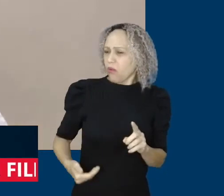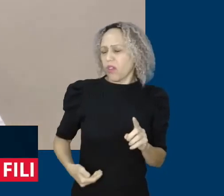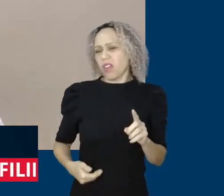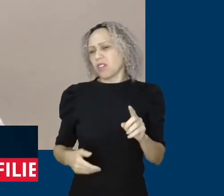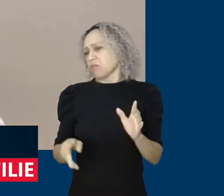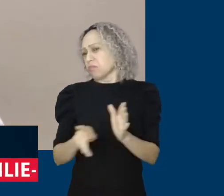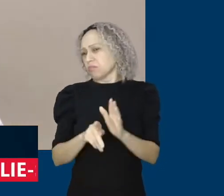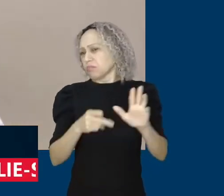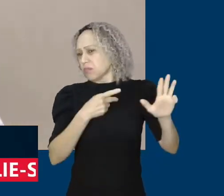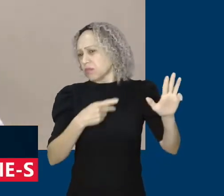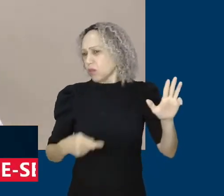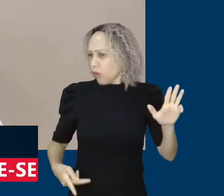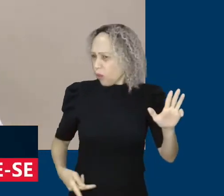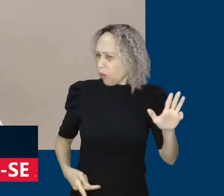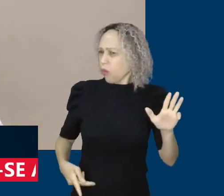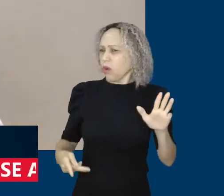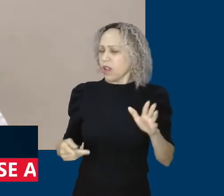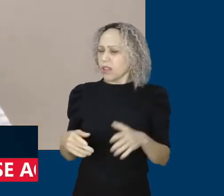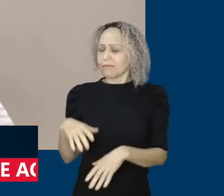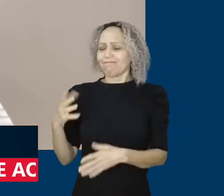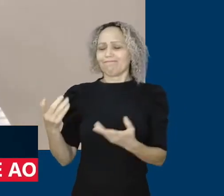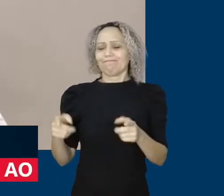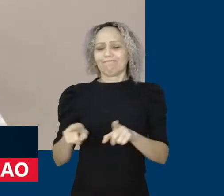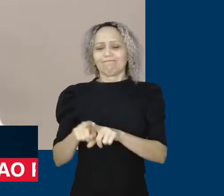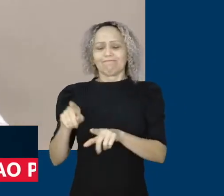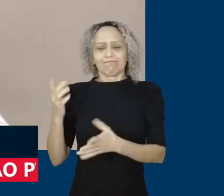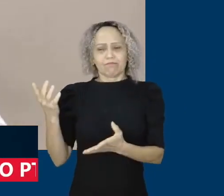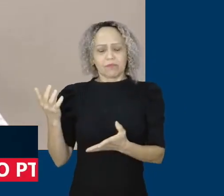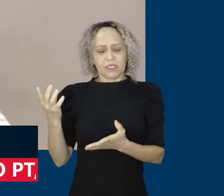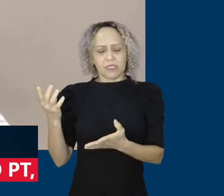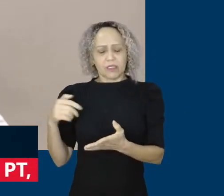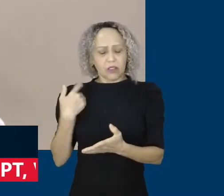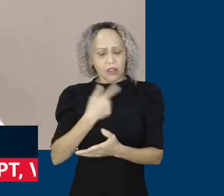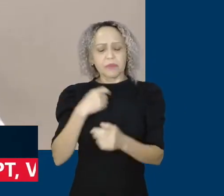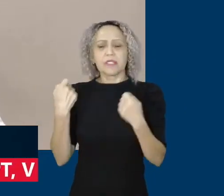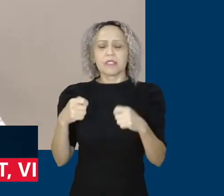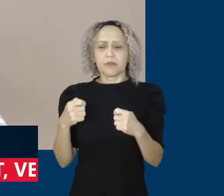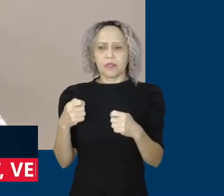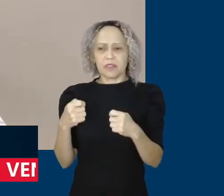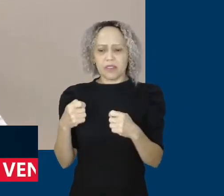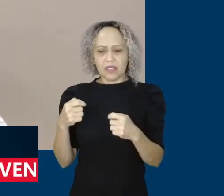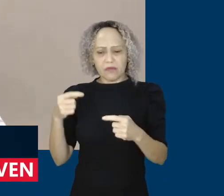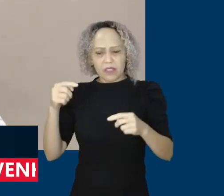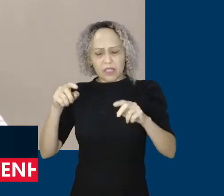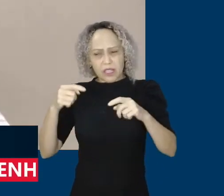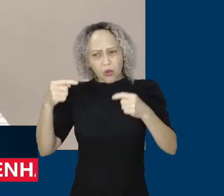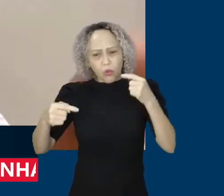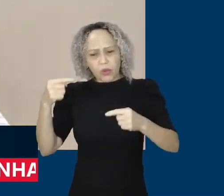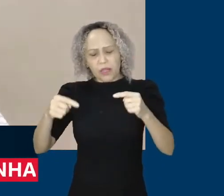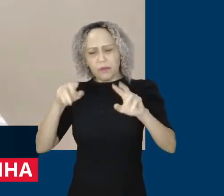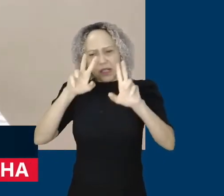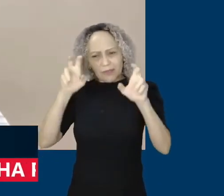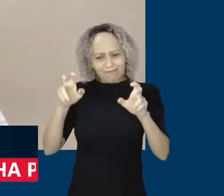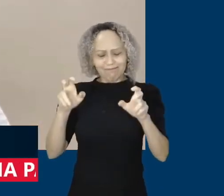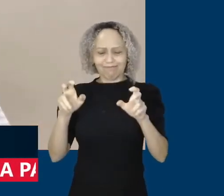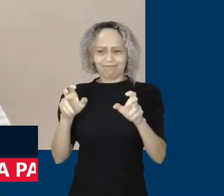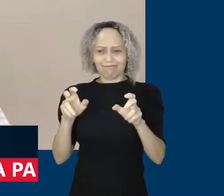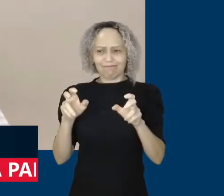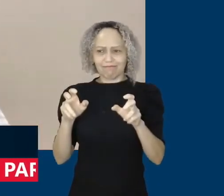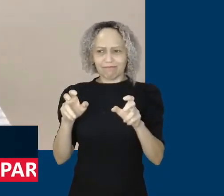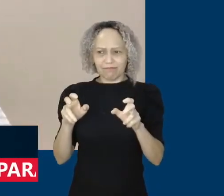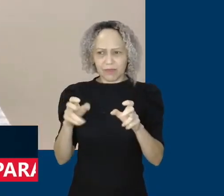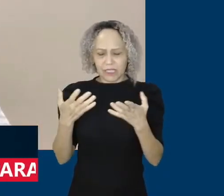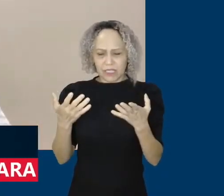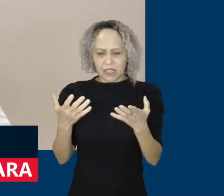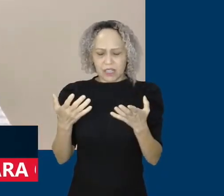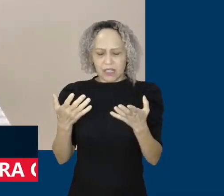precisam colocar na agenda esse debate para dar um rumo enquanto país. Eu acho que o Brasil pode sim ter uma proposta que o diferencie a